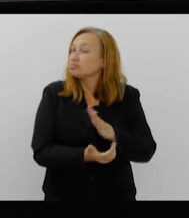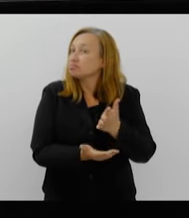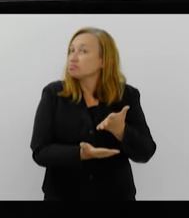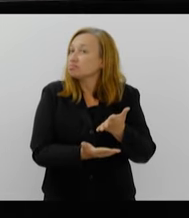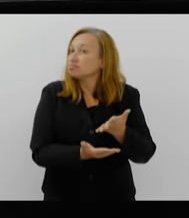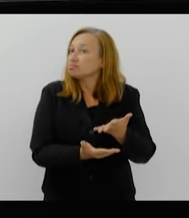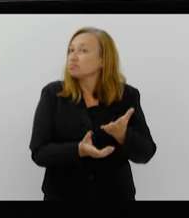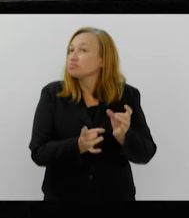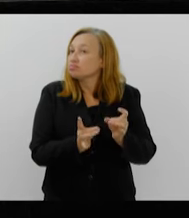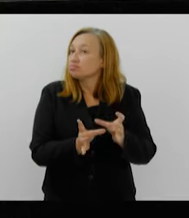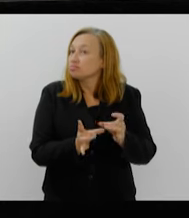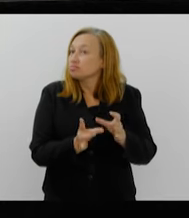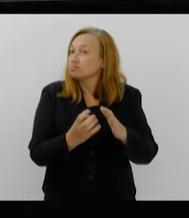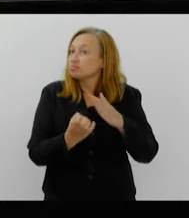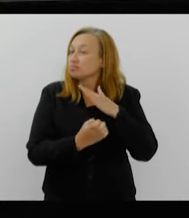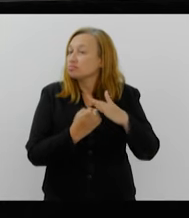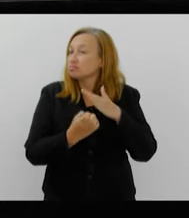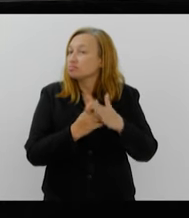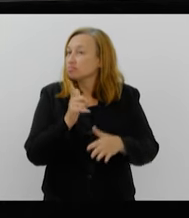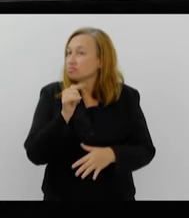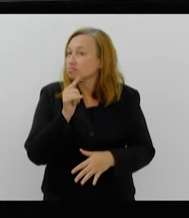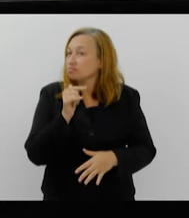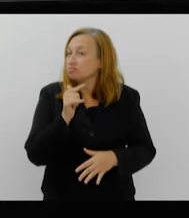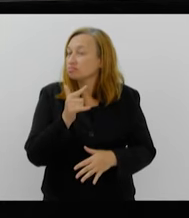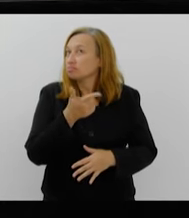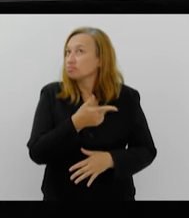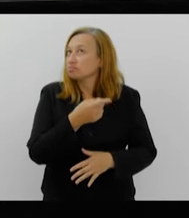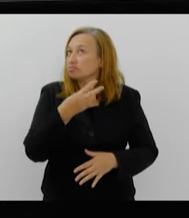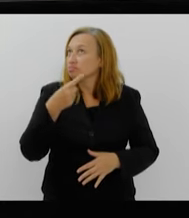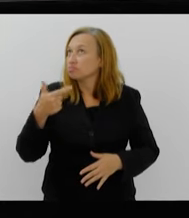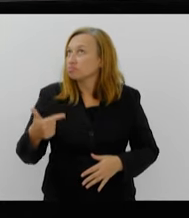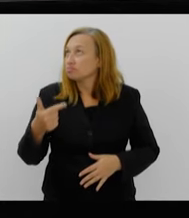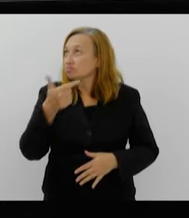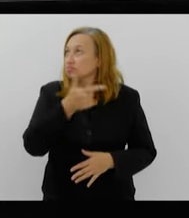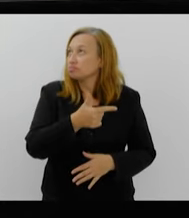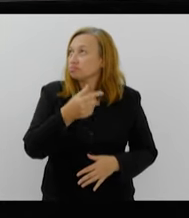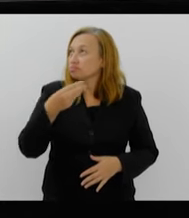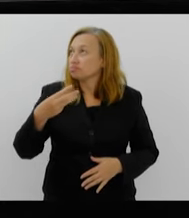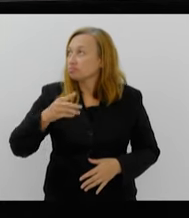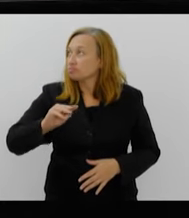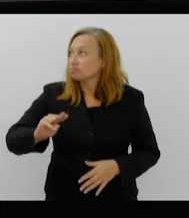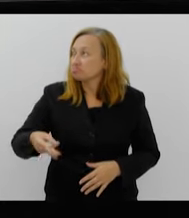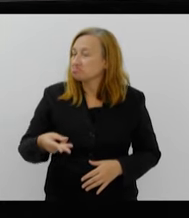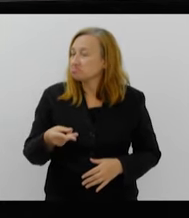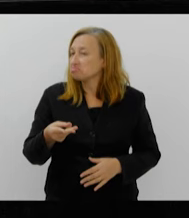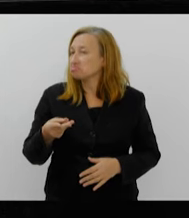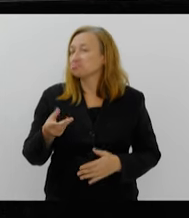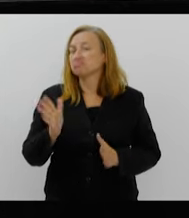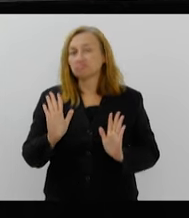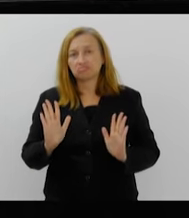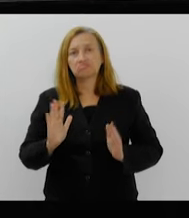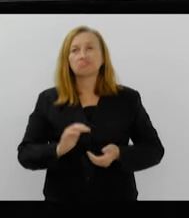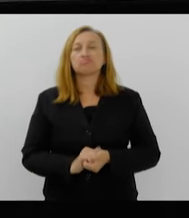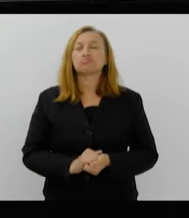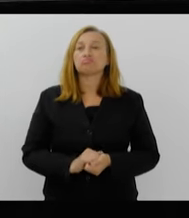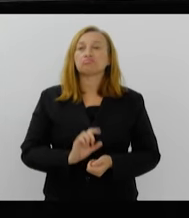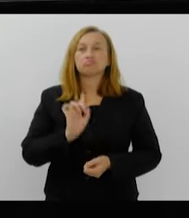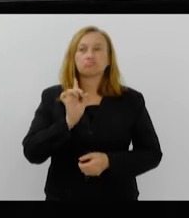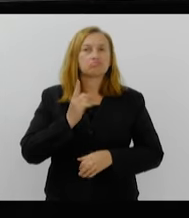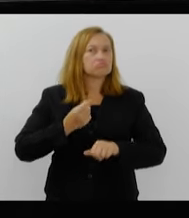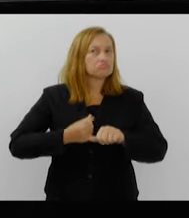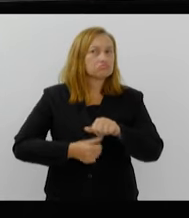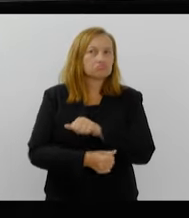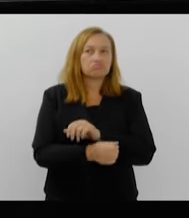da venda da SEDAI, que chegou à casa dos 22 a 23 bilhões, fica mais ou menos nessa, nesse número, não foi investido em